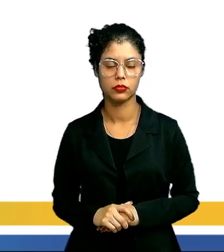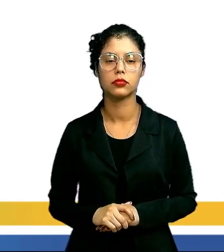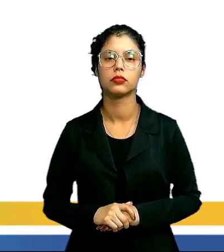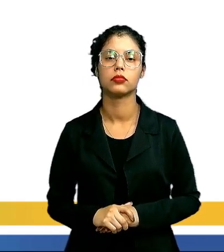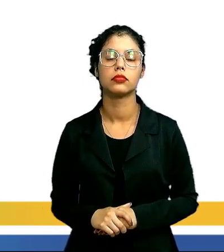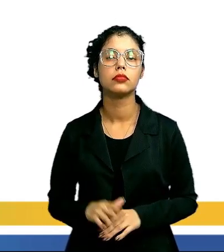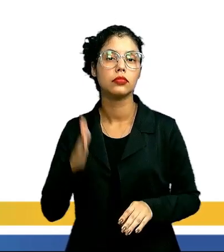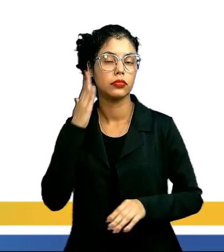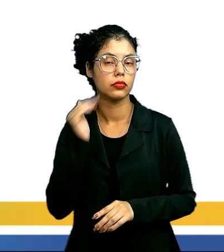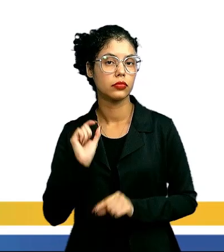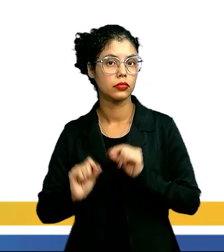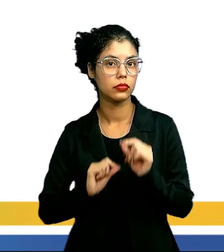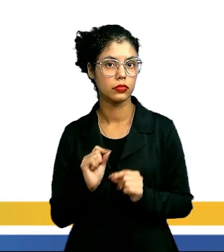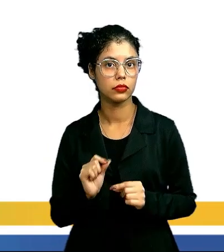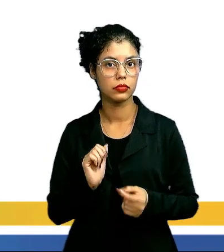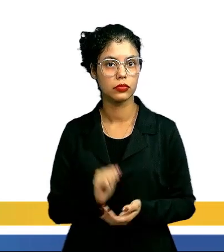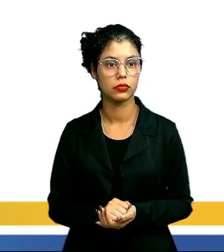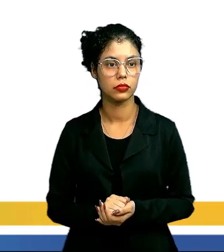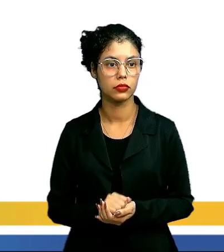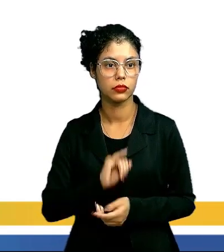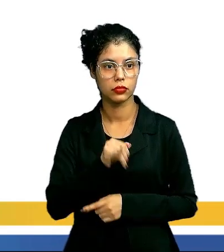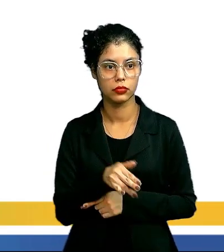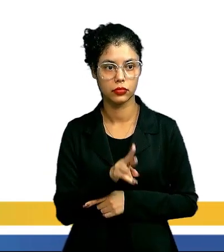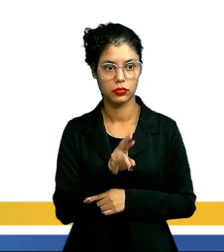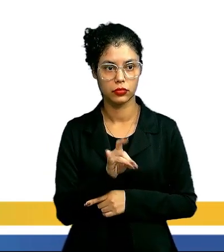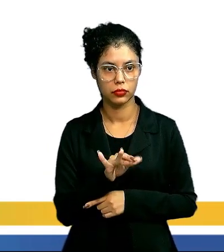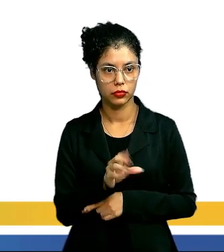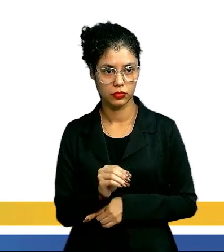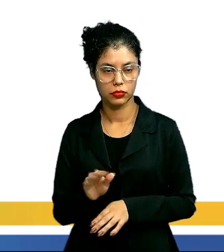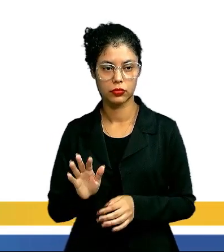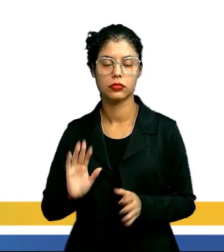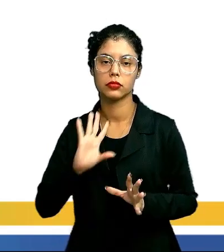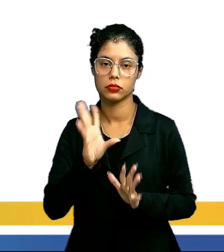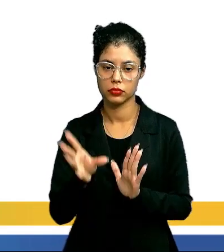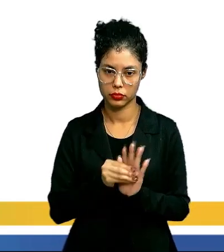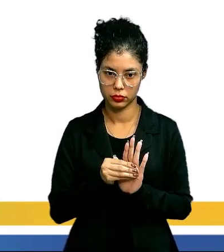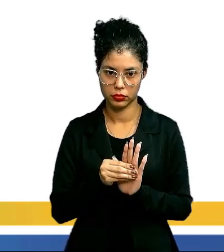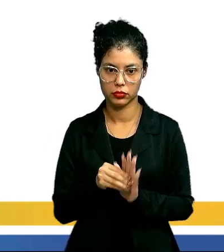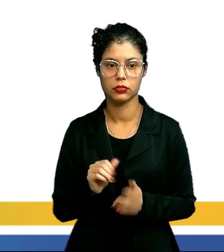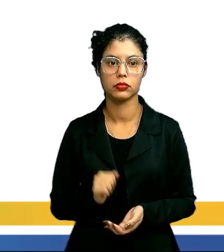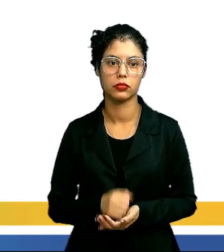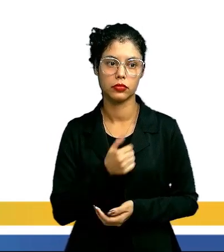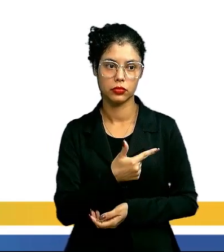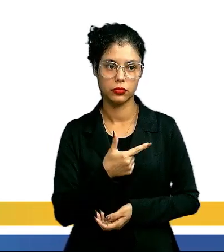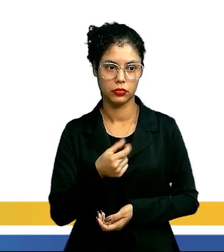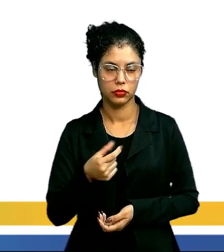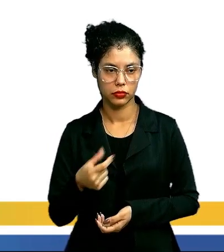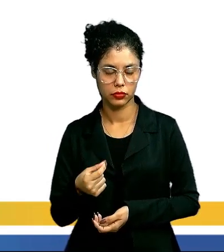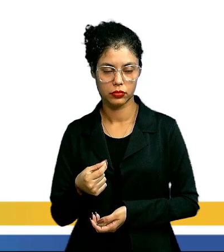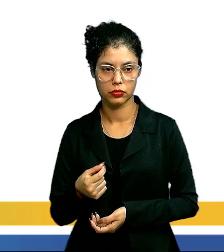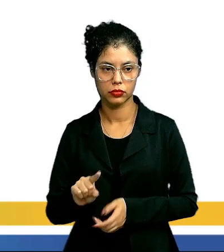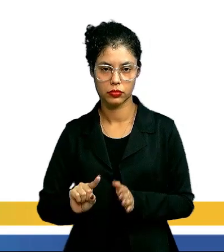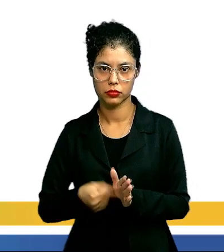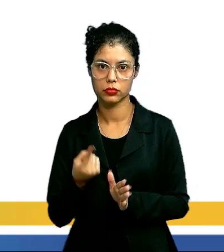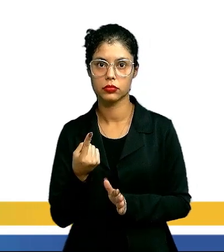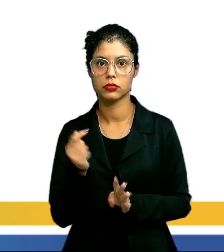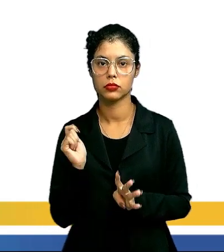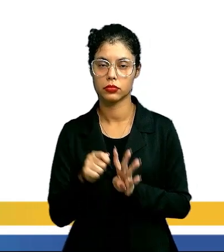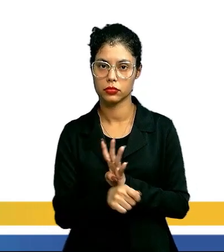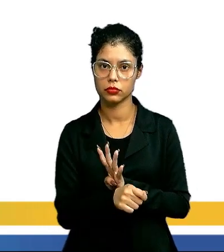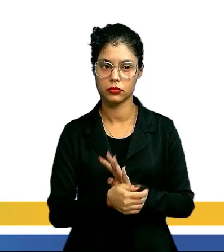nós sabemos que os juros aplicado tem como captar inicial de r$ 200 no primeiro mês